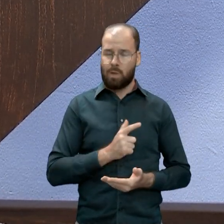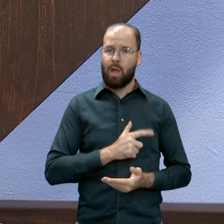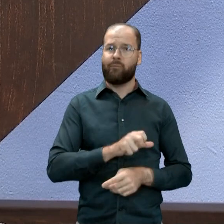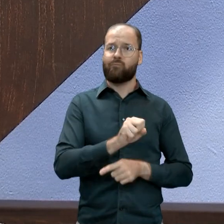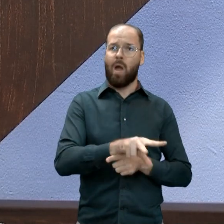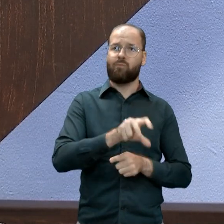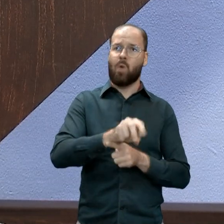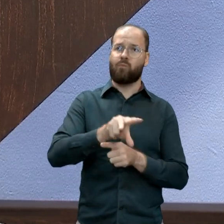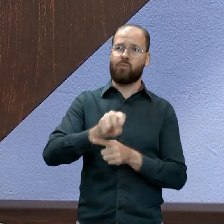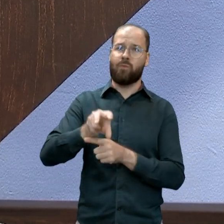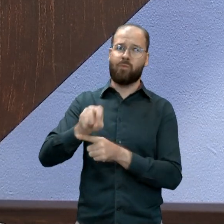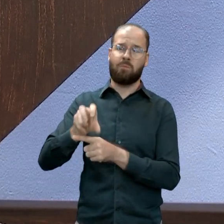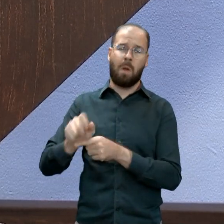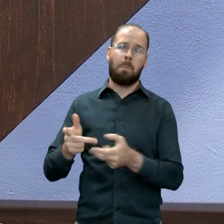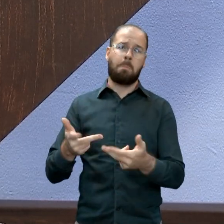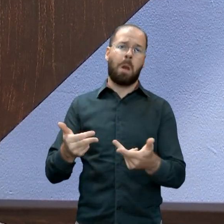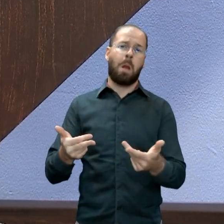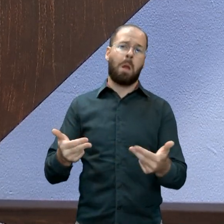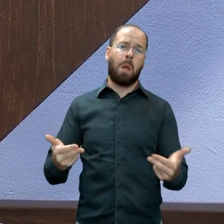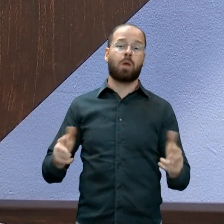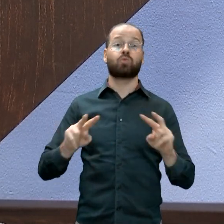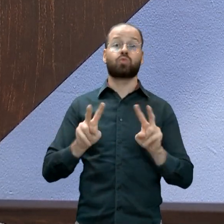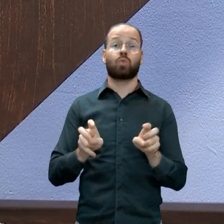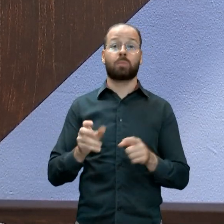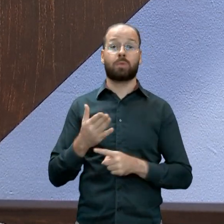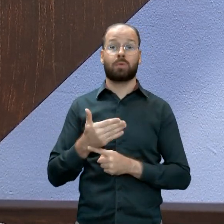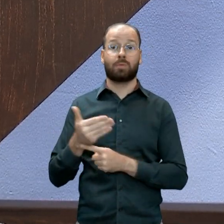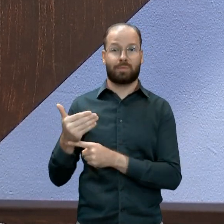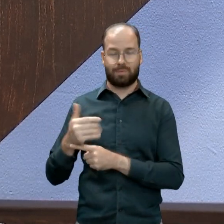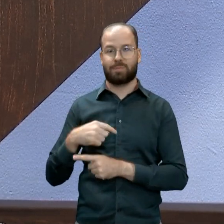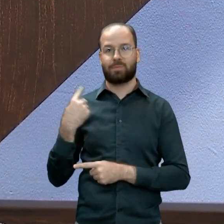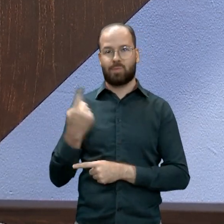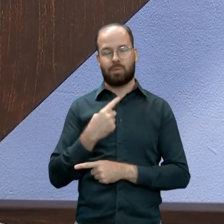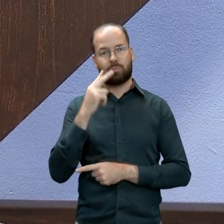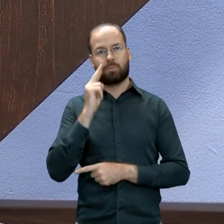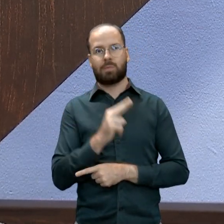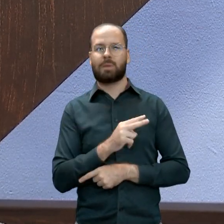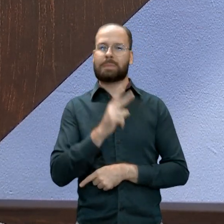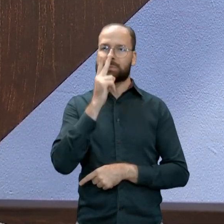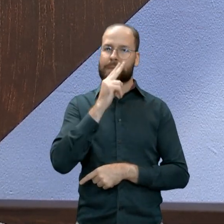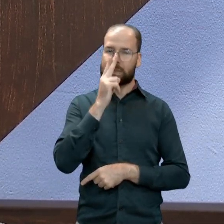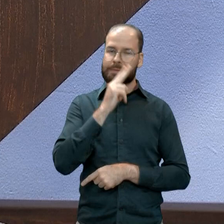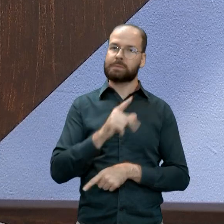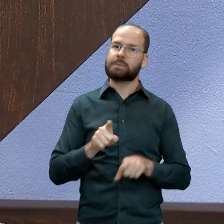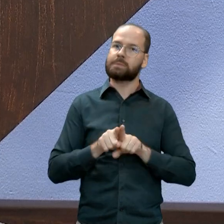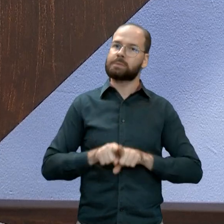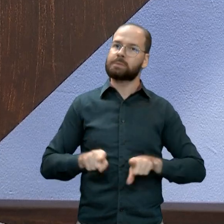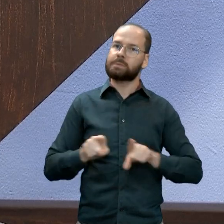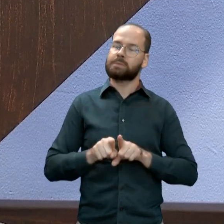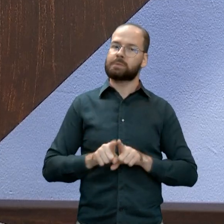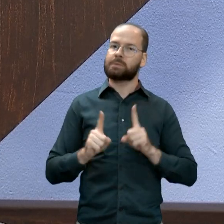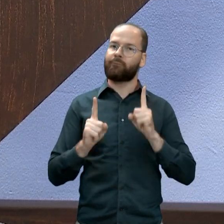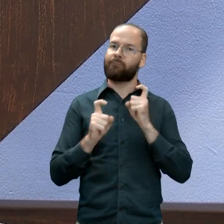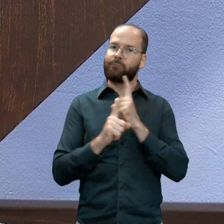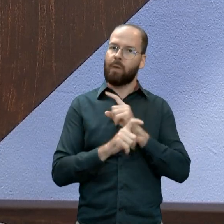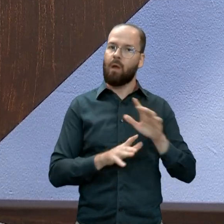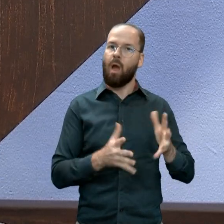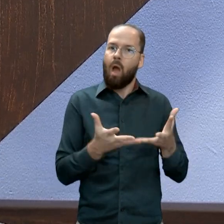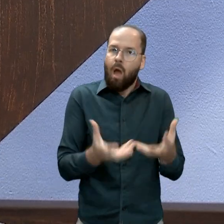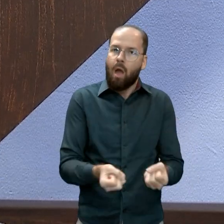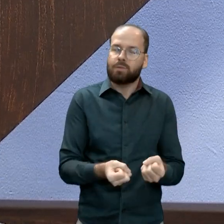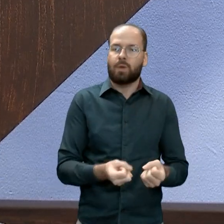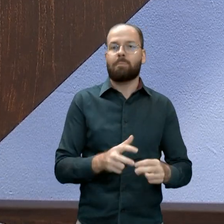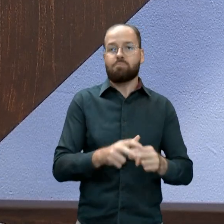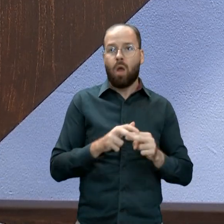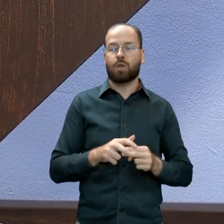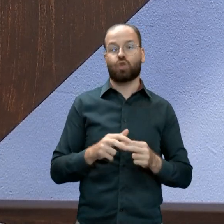tantas tecnologias e nós observamos o setor com dificuldade de absorção de todas essas tecnologias, principalmente por ser